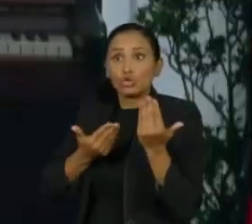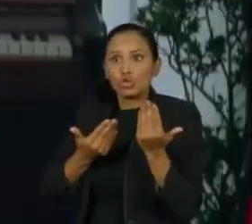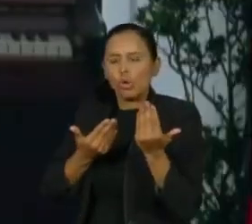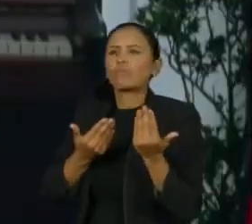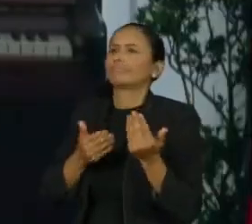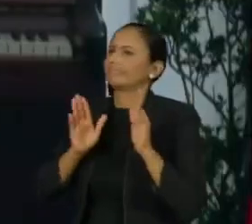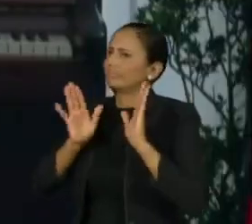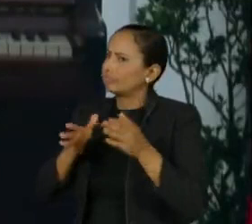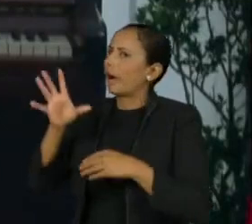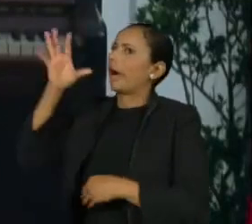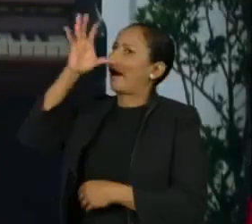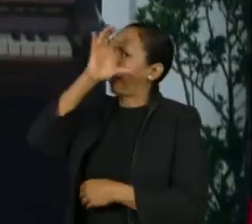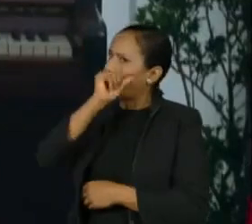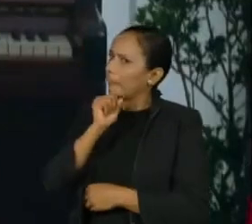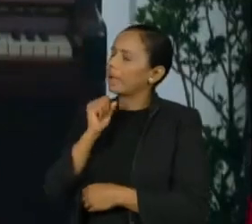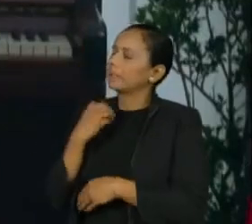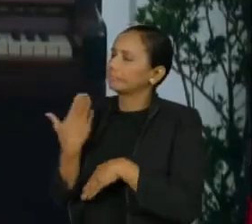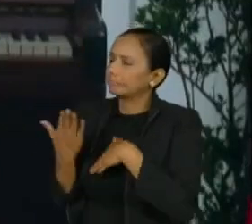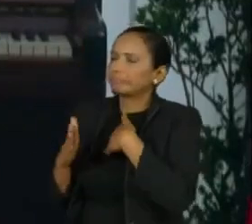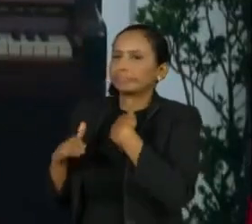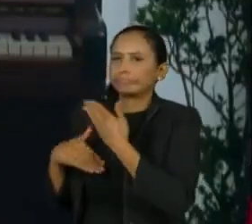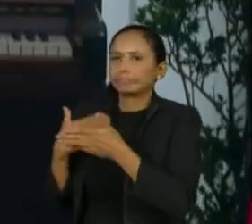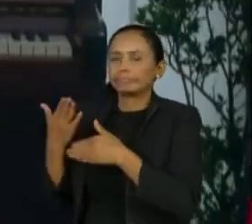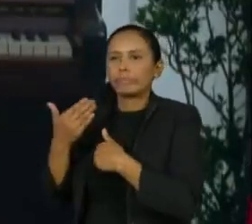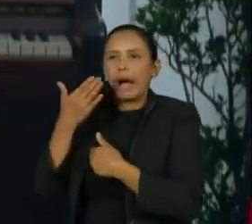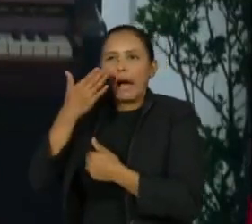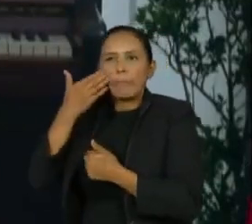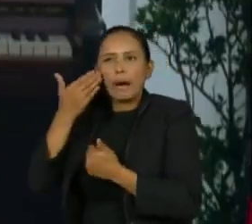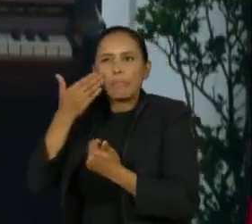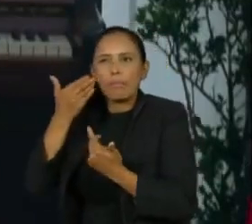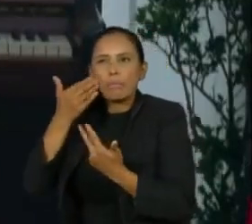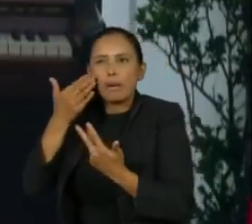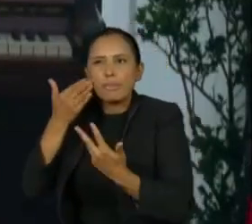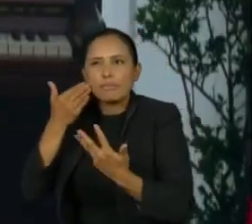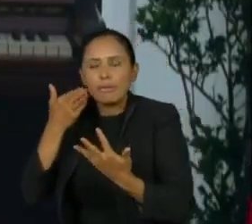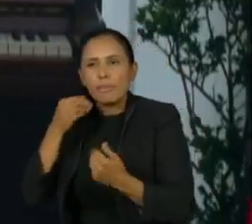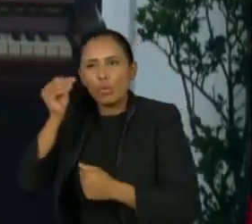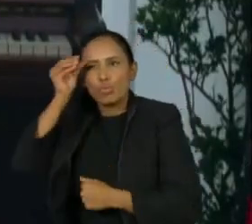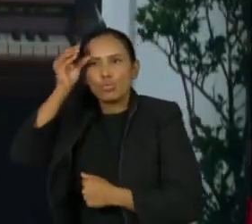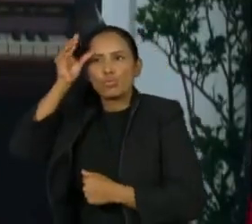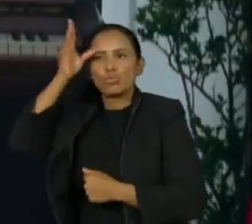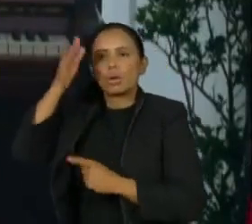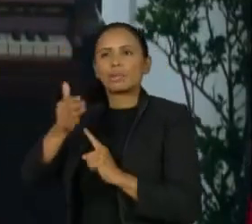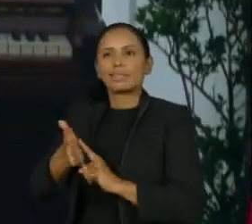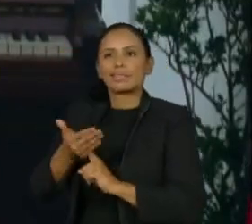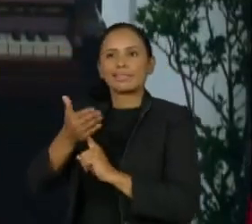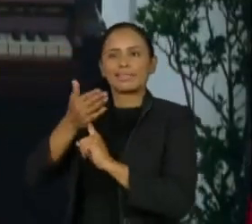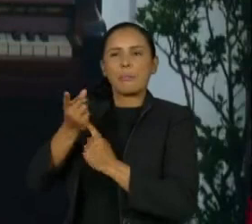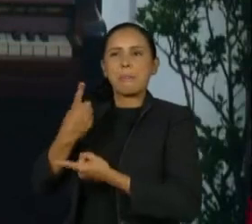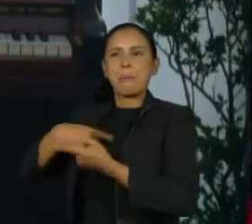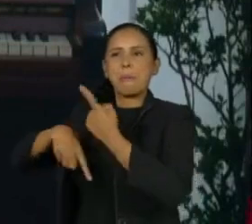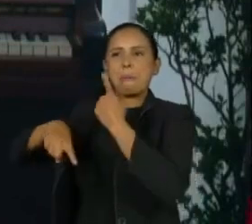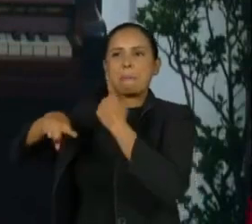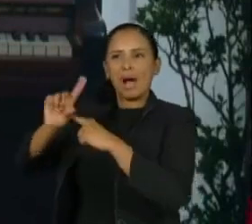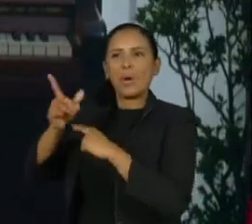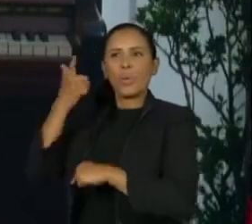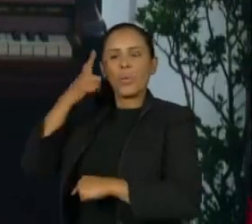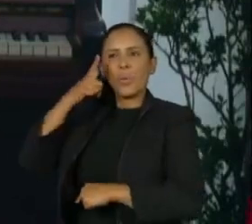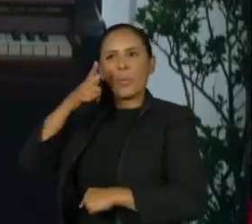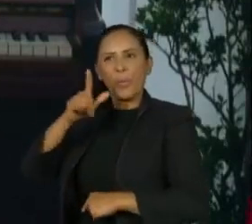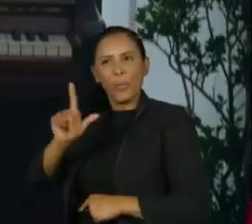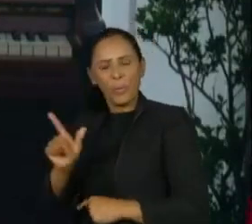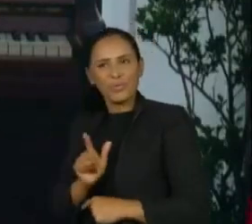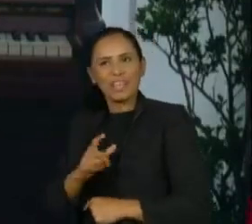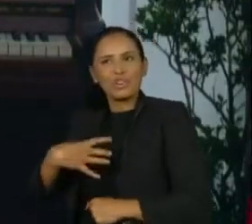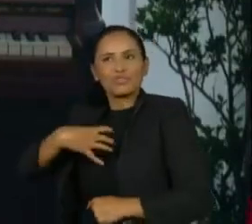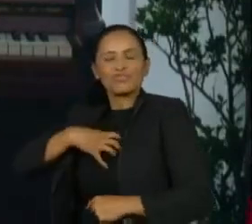e cada vez vão se atualizando, né, com o surgimento de novas tecnologias, vão se aprimorando e vão, de alguma forma, desenvolvendo novas